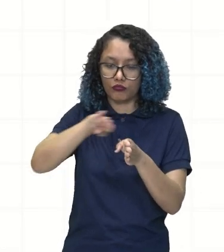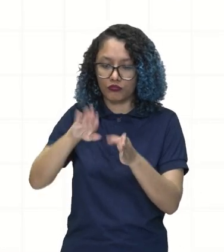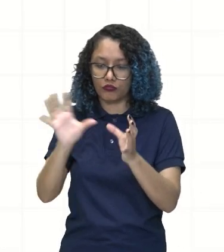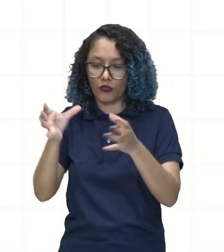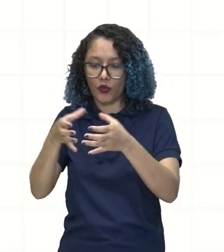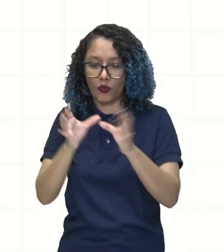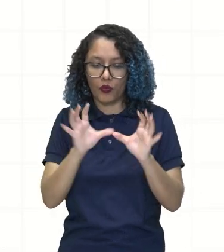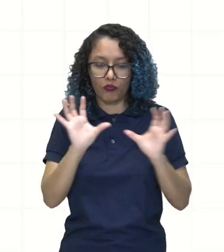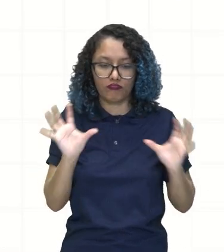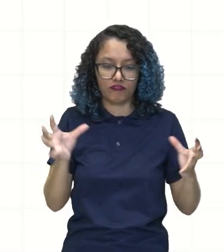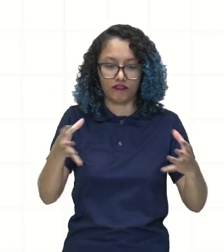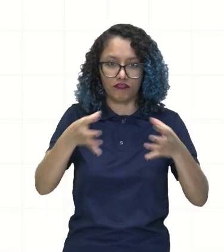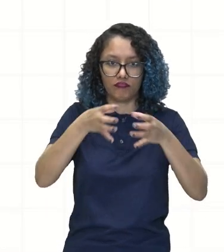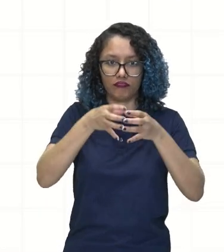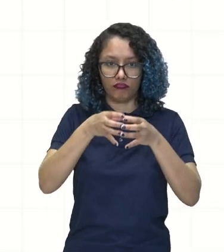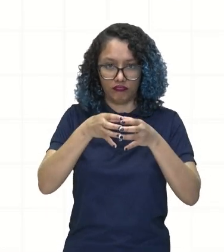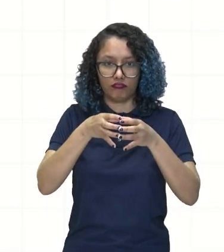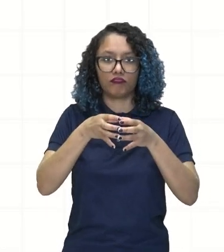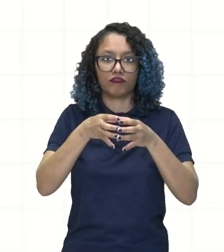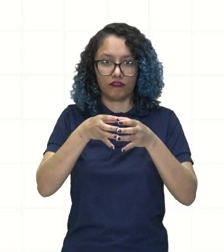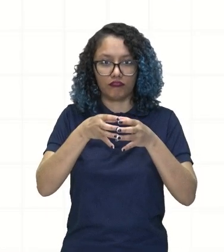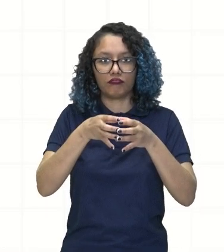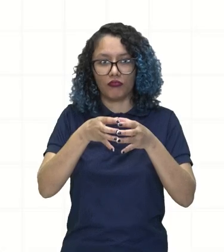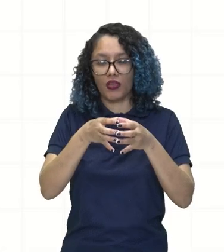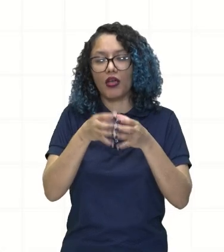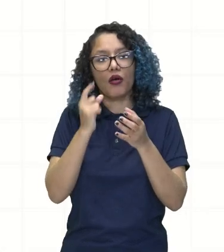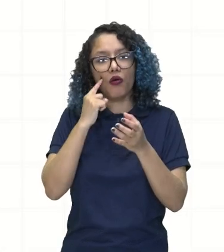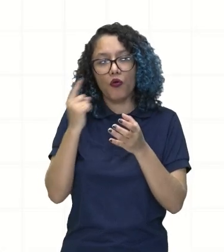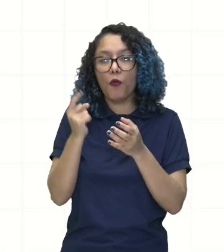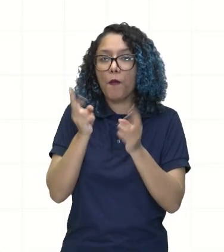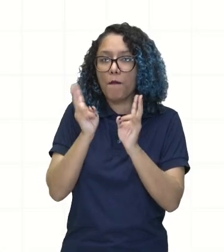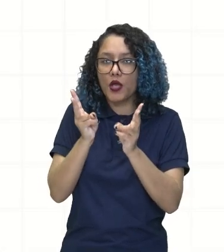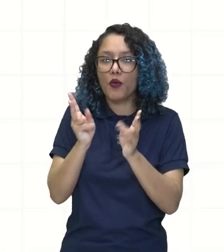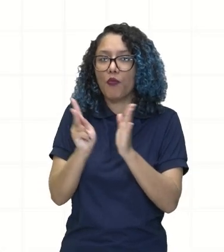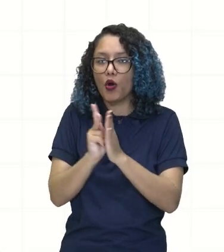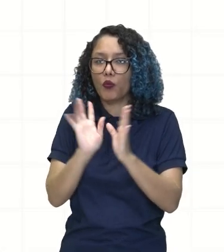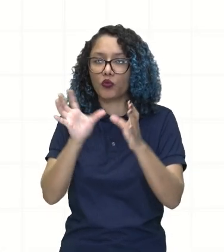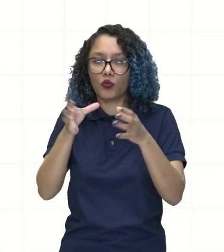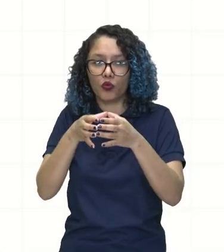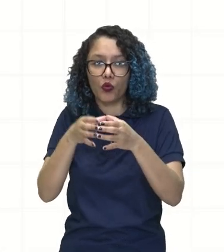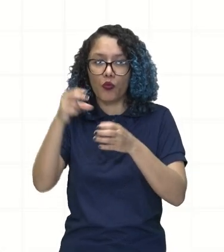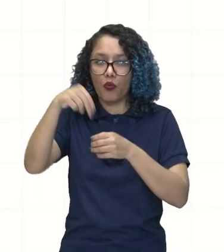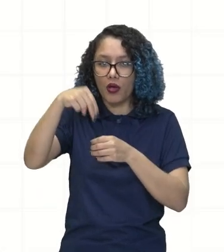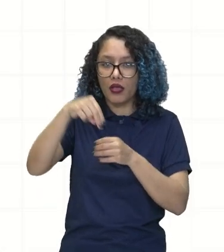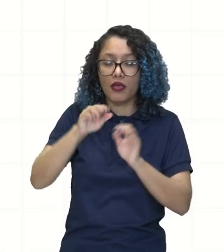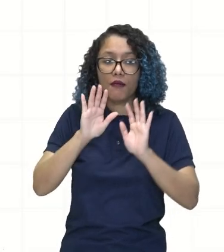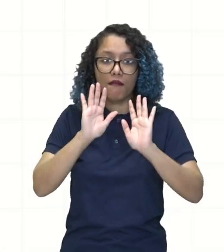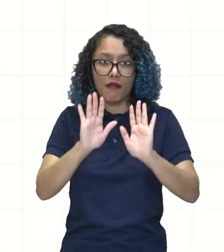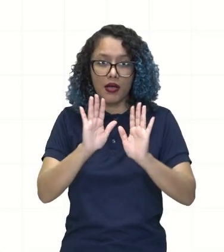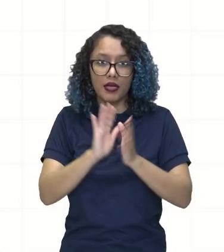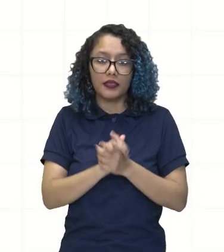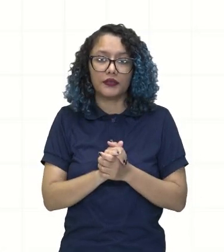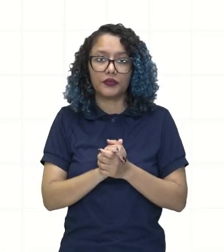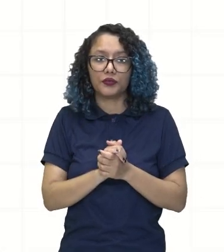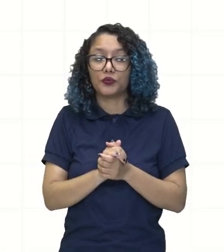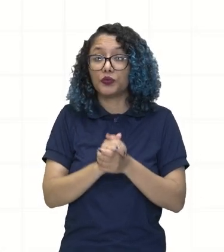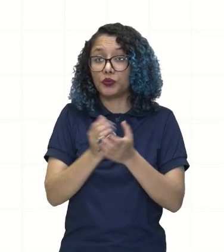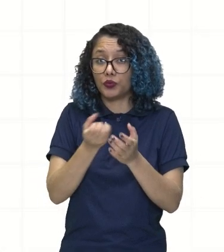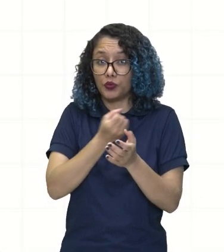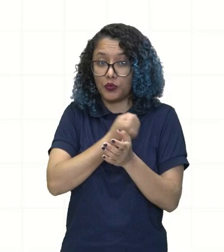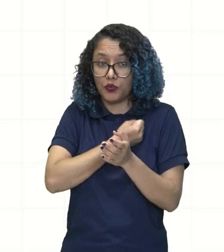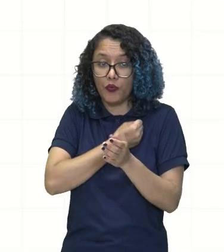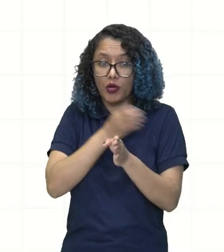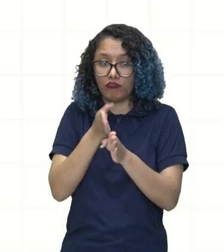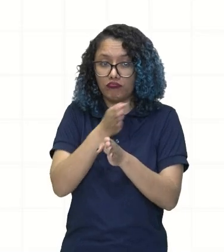os nossos mesmos números naturais. Porém, o nosso conjunto dos números inteiros vão ser